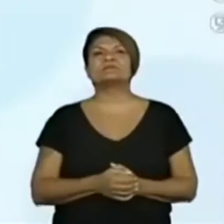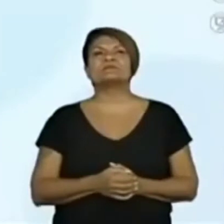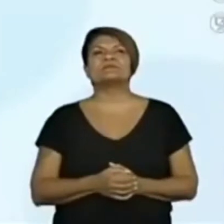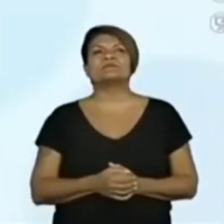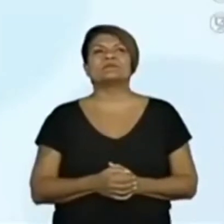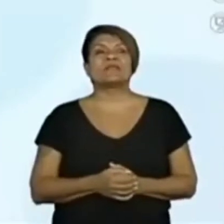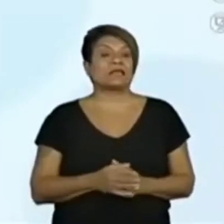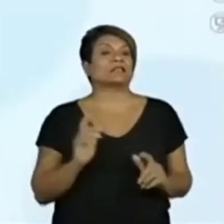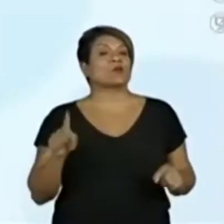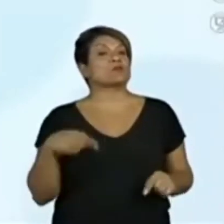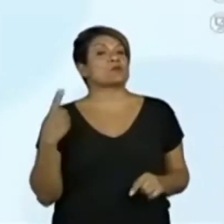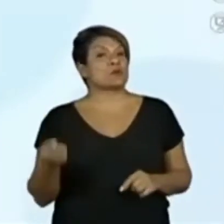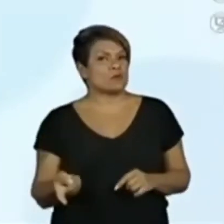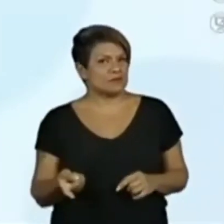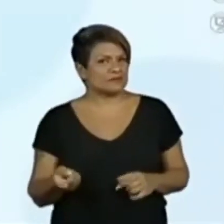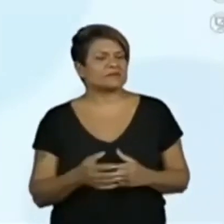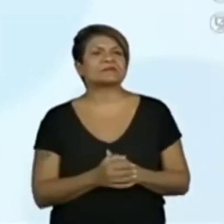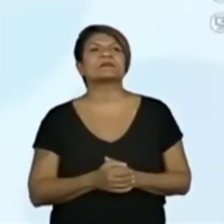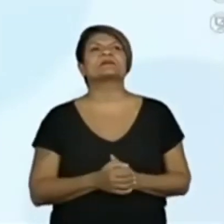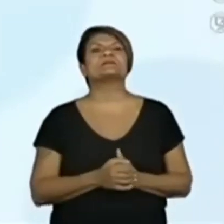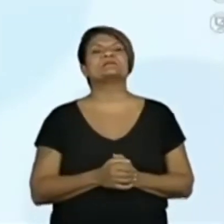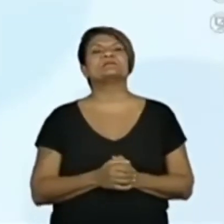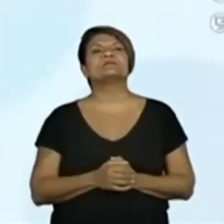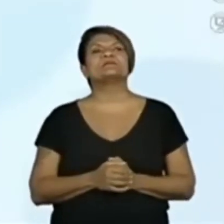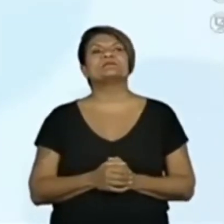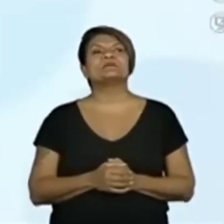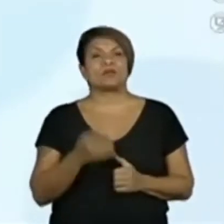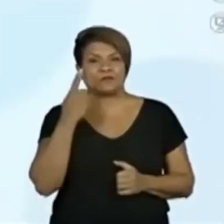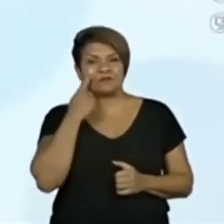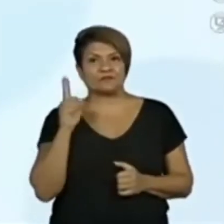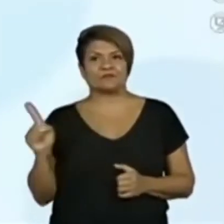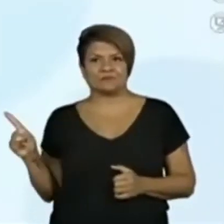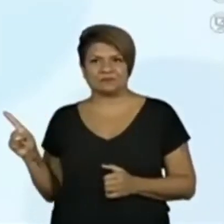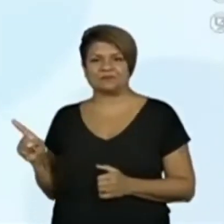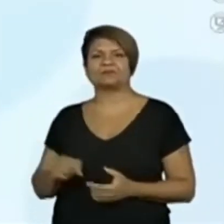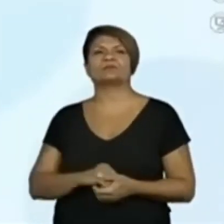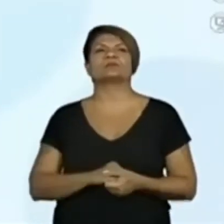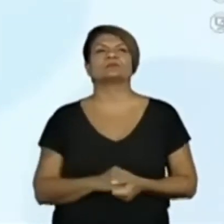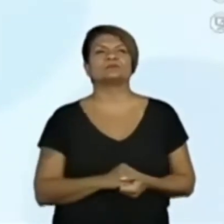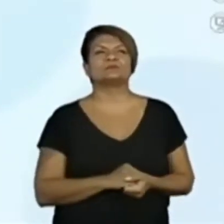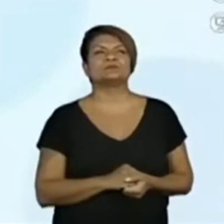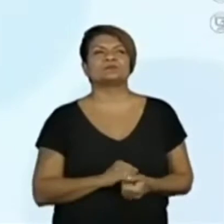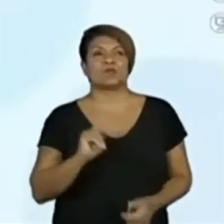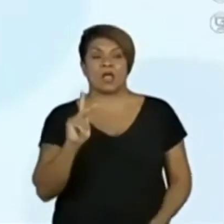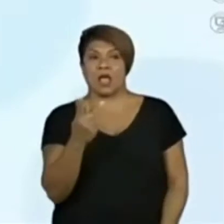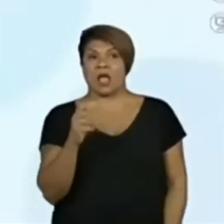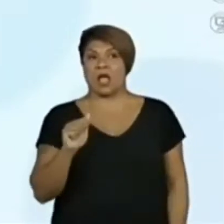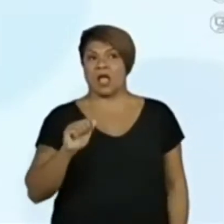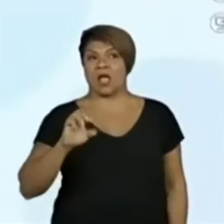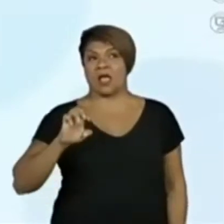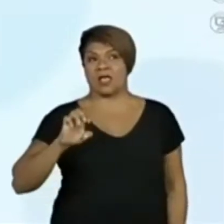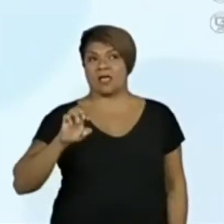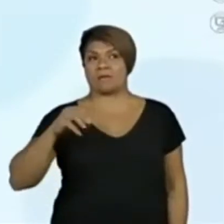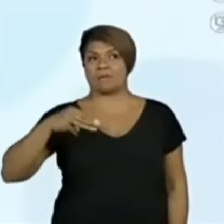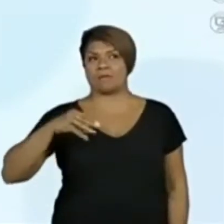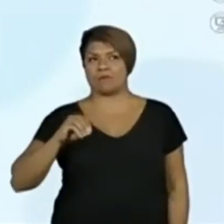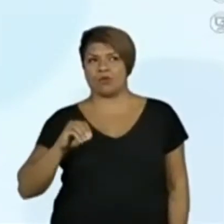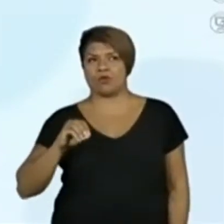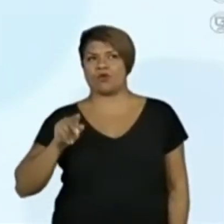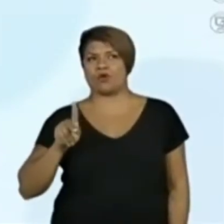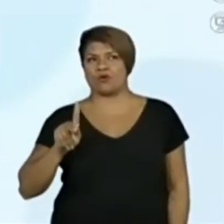uma próxima tela, e na próxima tela, vejam, a Haemophilus